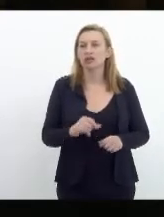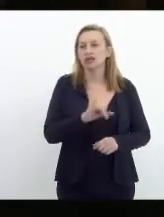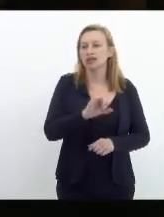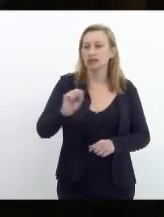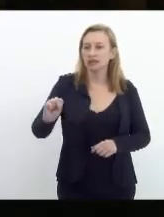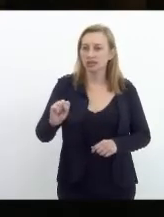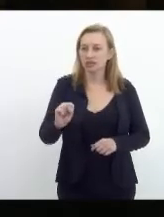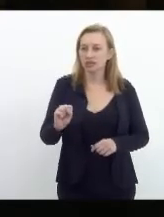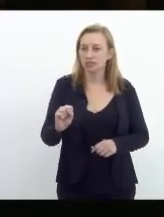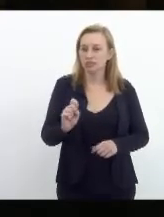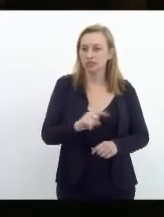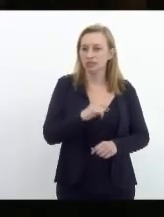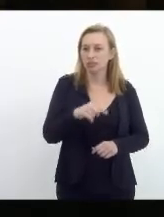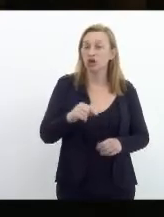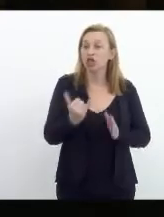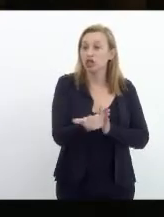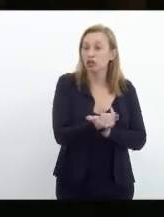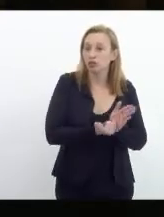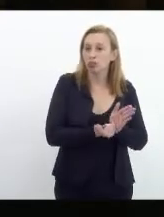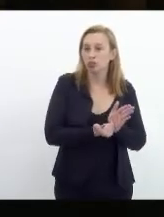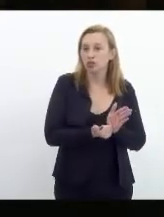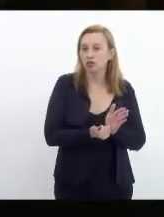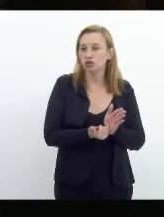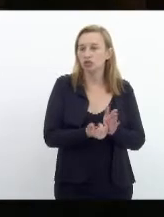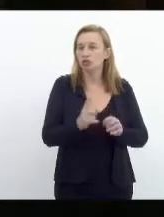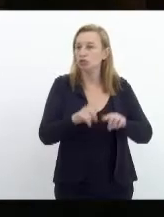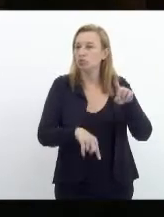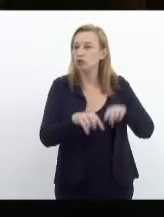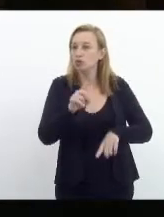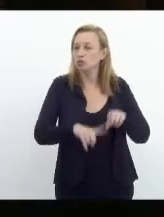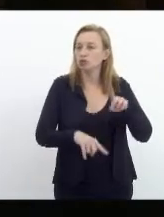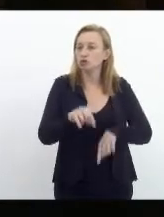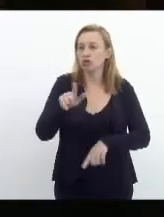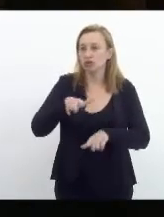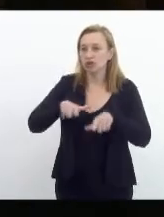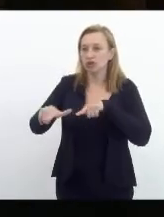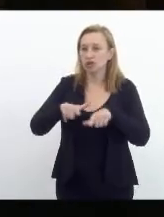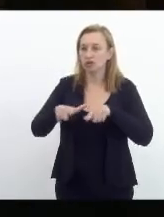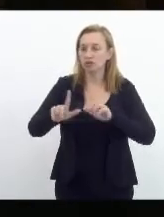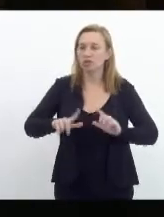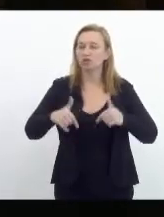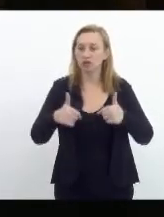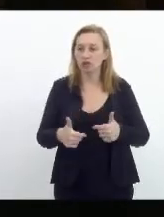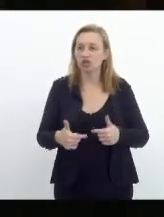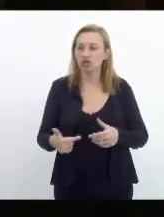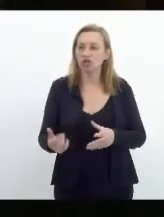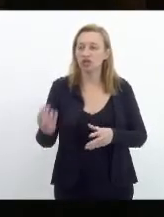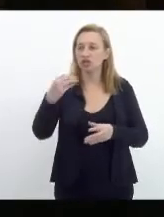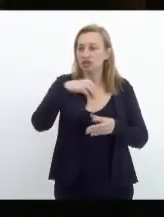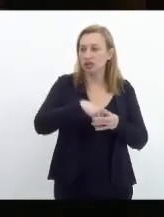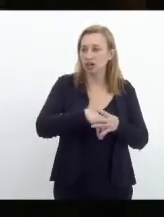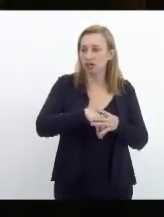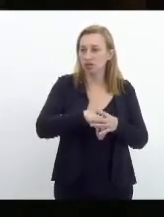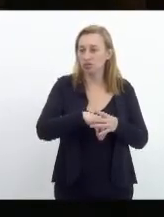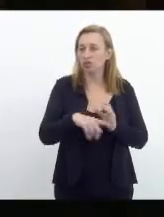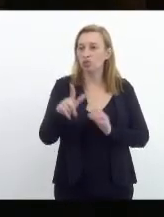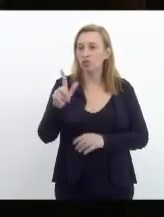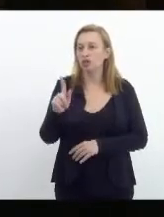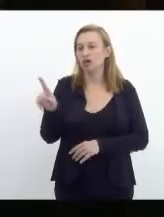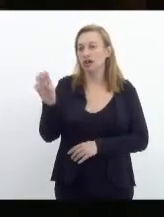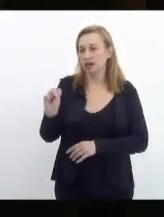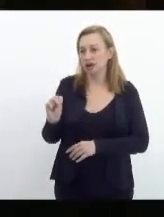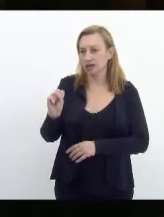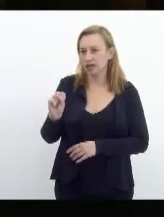ICMS, Imposto sobre Circulação de Mercadorias e Serviços, sobre as operações internas com botijão de